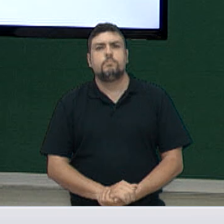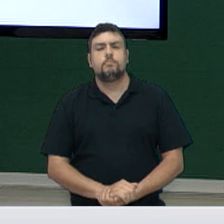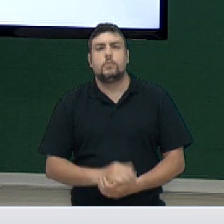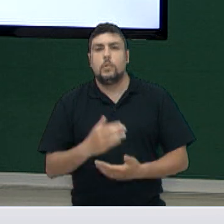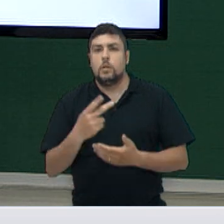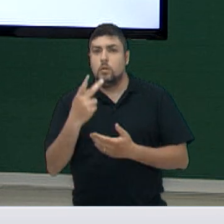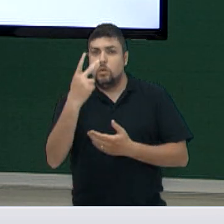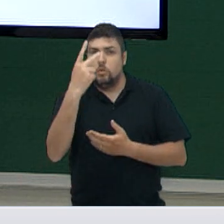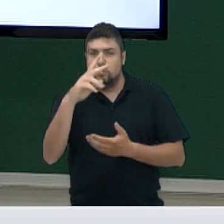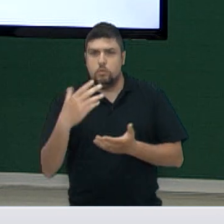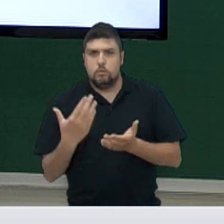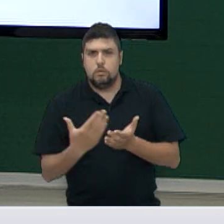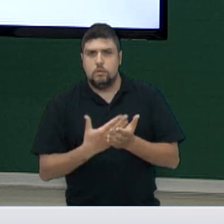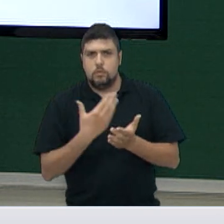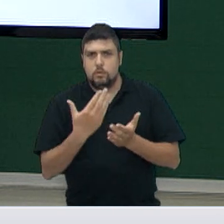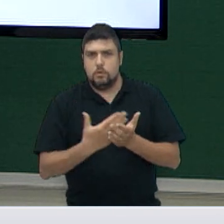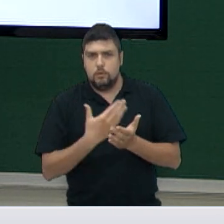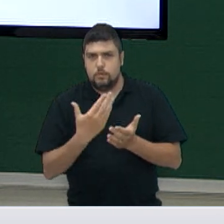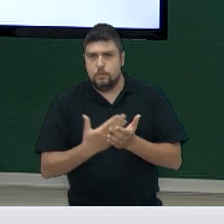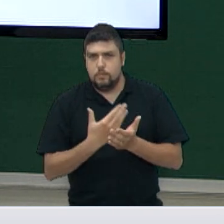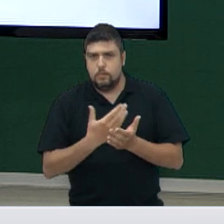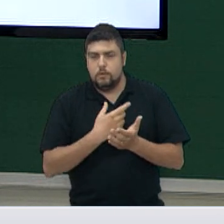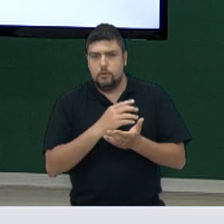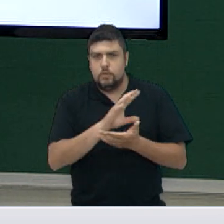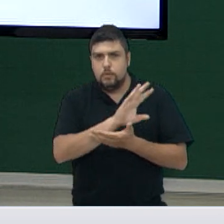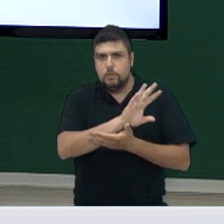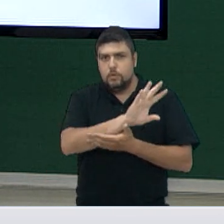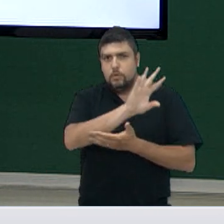seu caderninho e anote